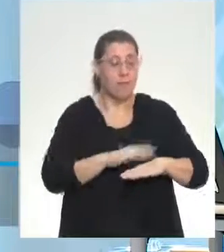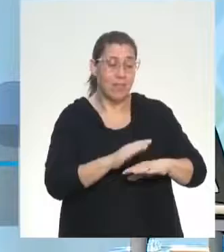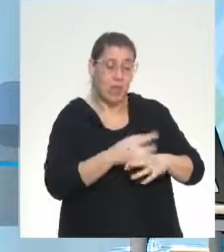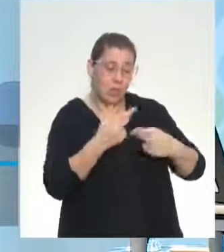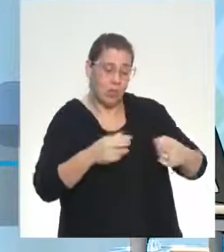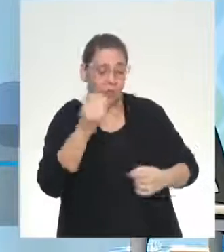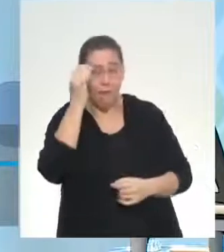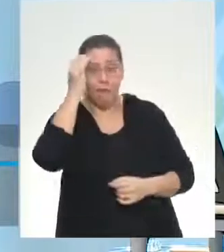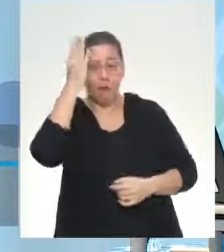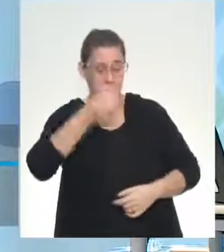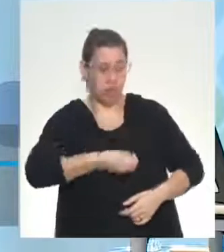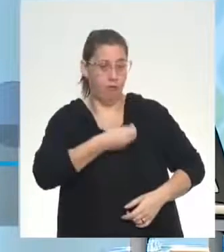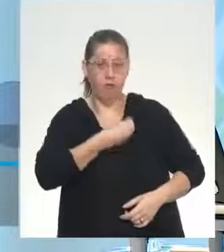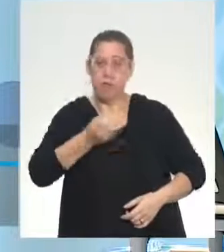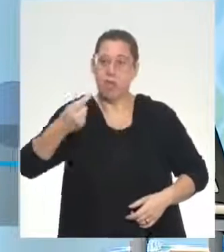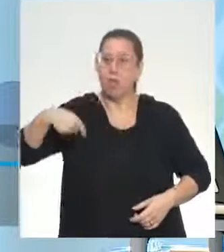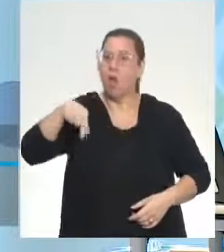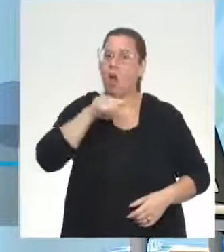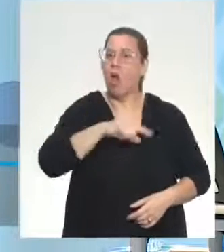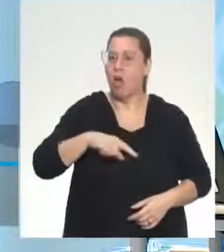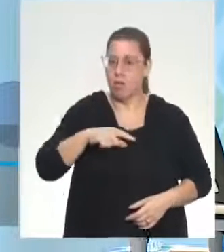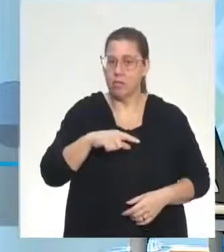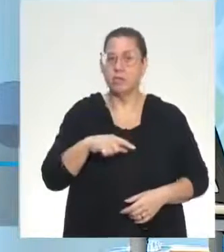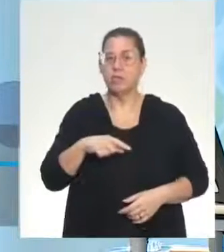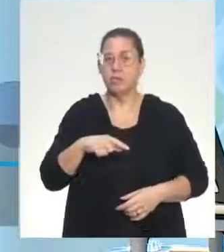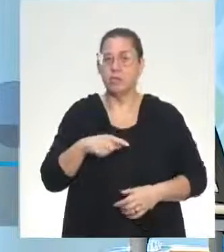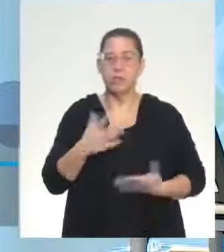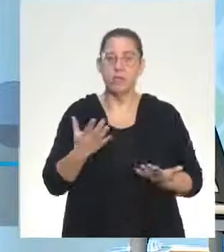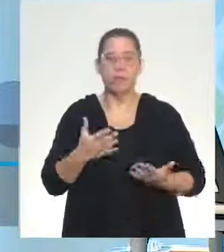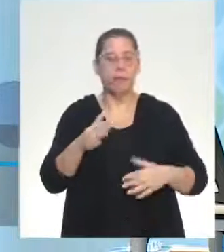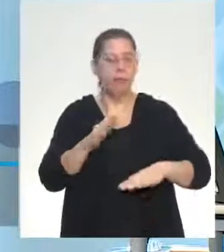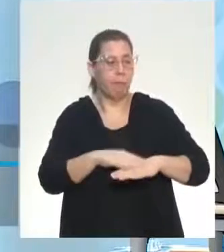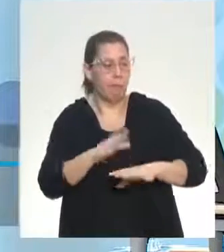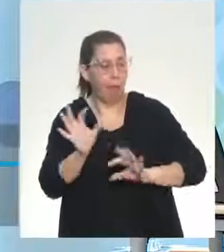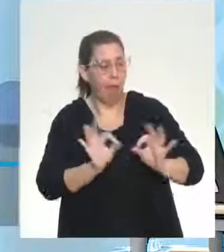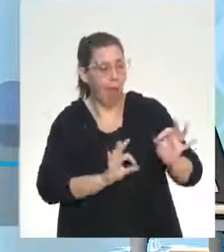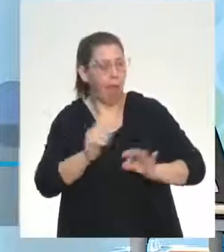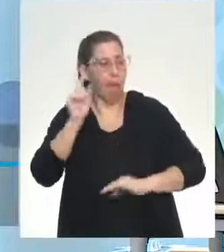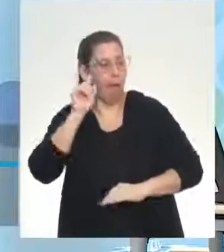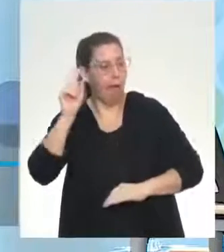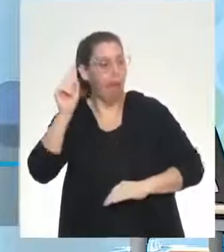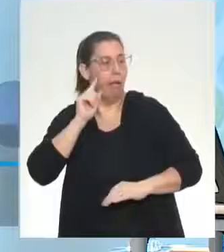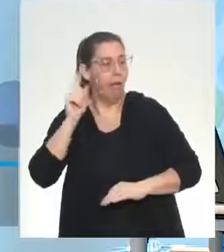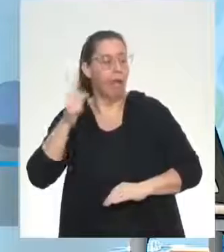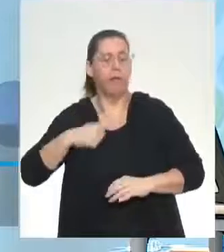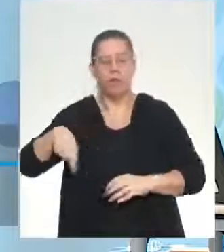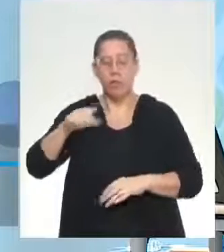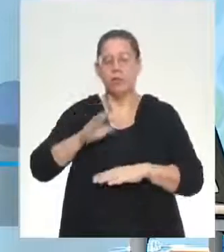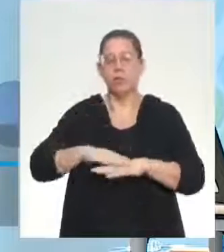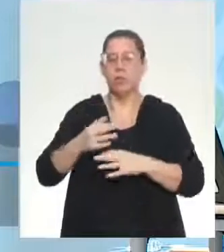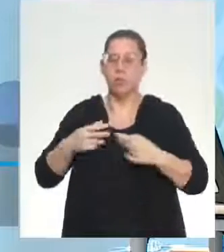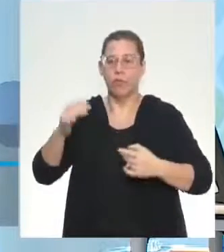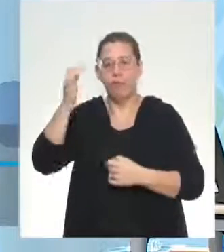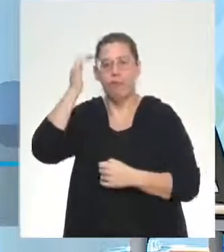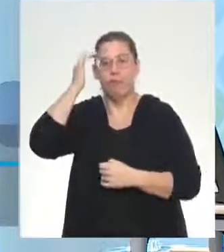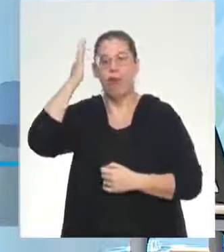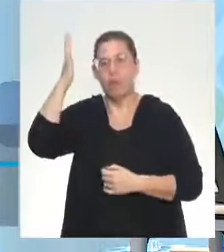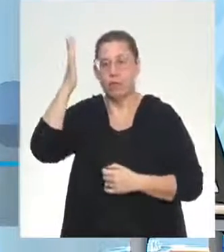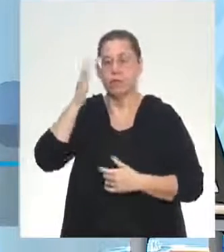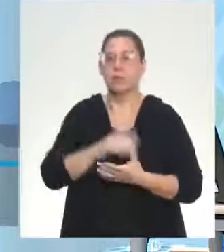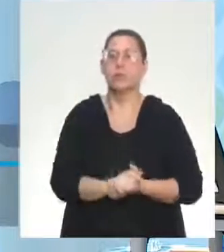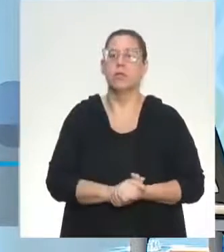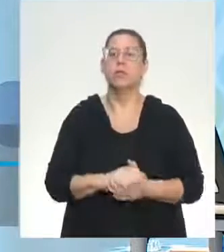facilitar, né, a sua vida no que diz respeito ali ao trâmite diário que você tem nos seus afazeres. Ou